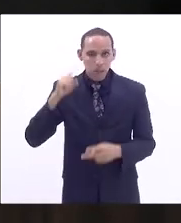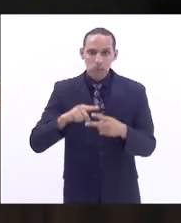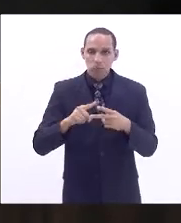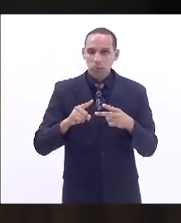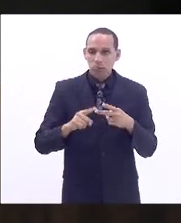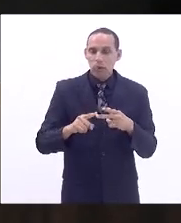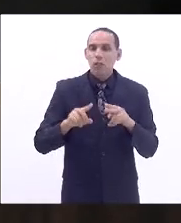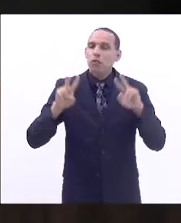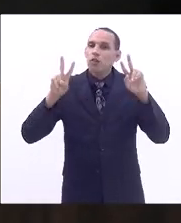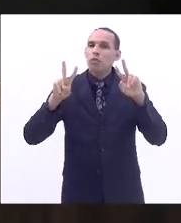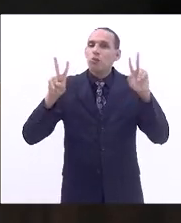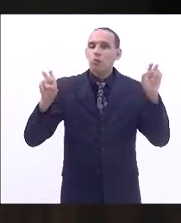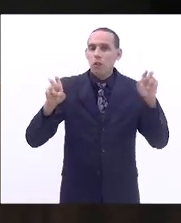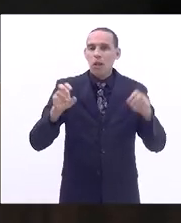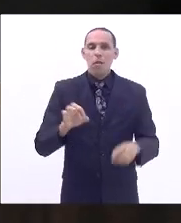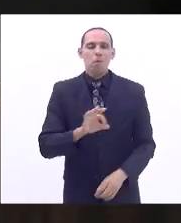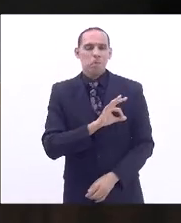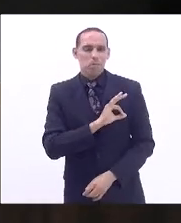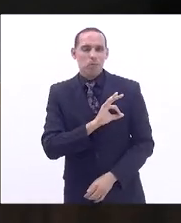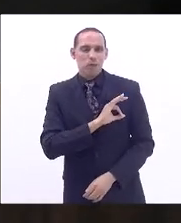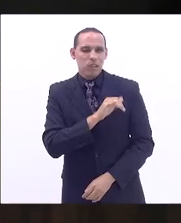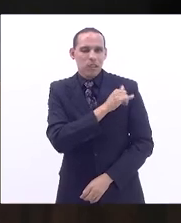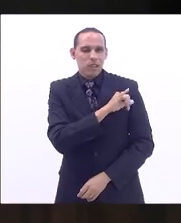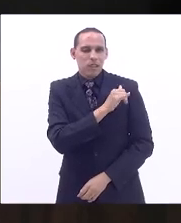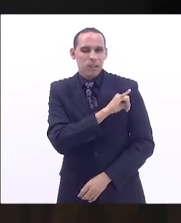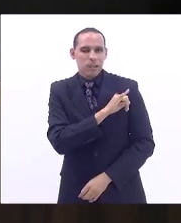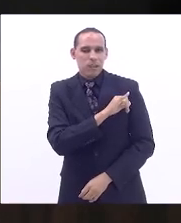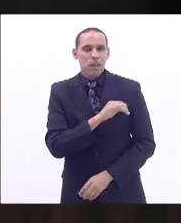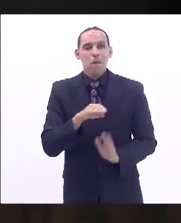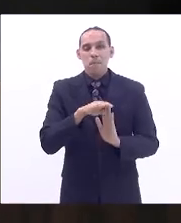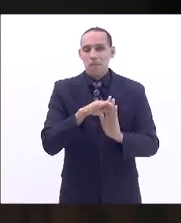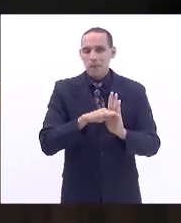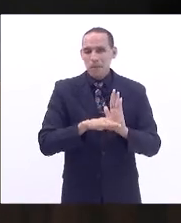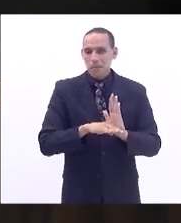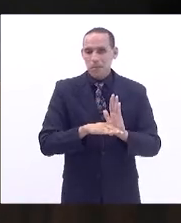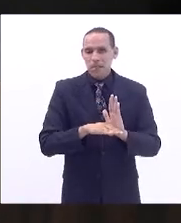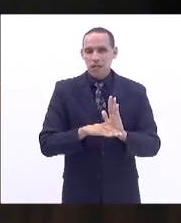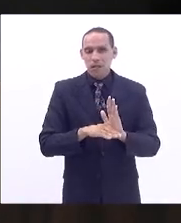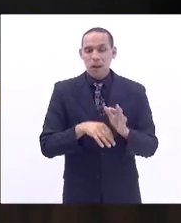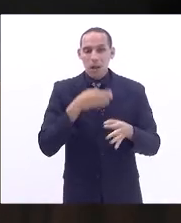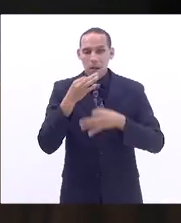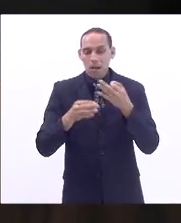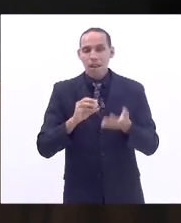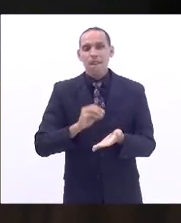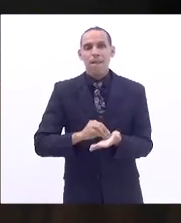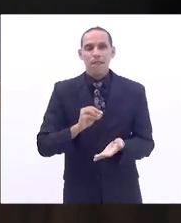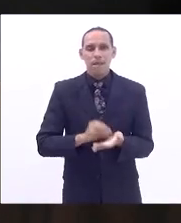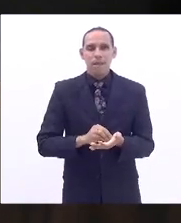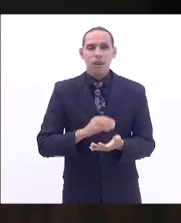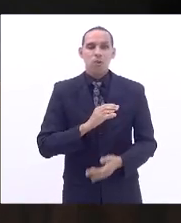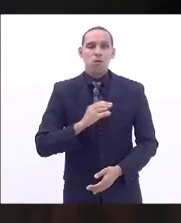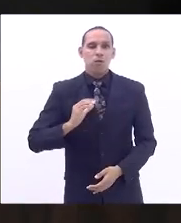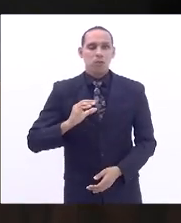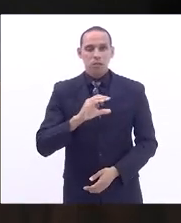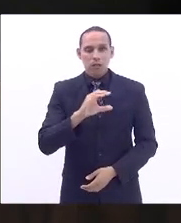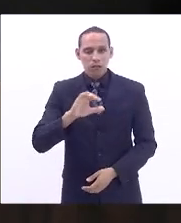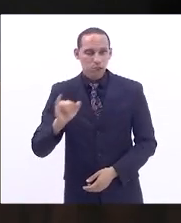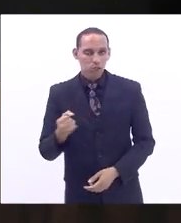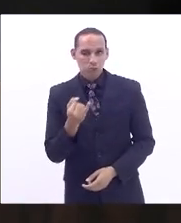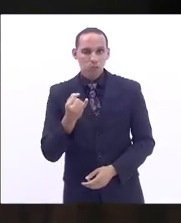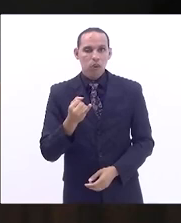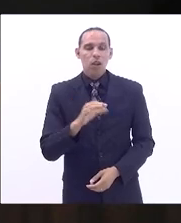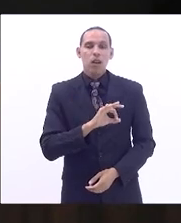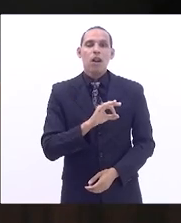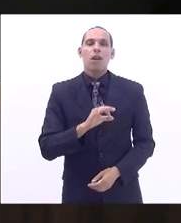dispõe sobre procedimentos dos agentes policiais civis do Estado do Rio de Janeiro pendendo de pareceres das comissões de condição Justiça Segurança